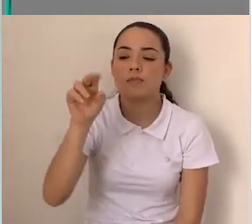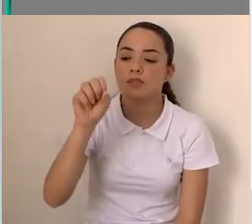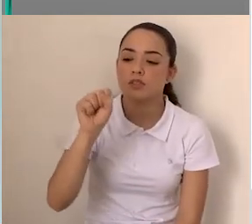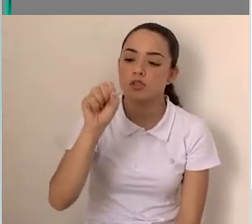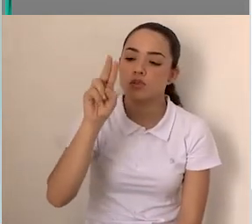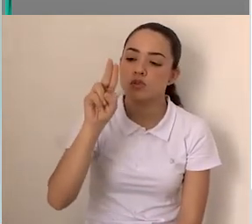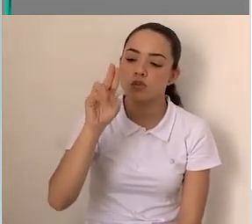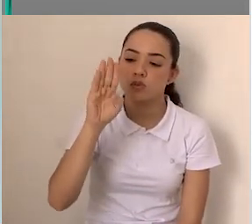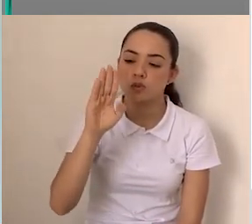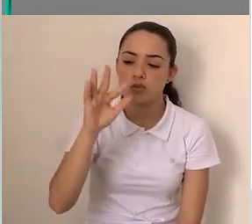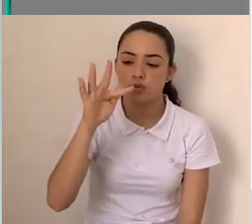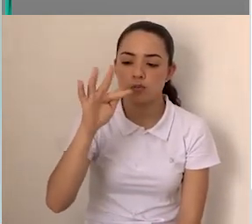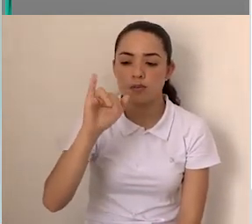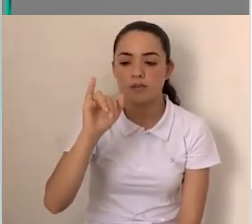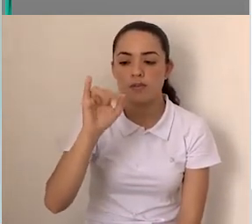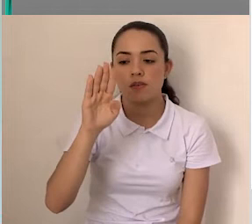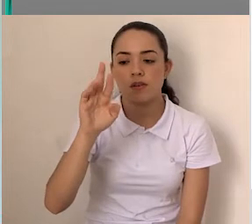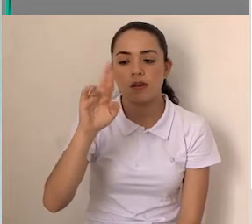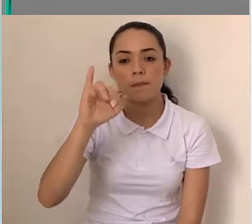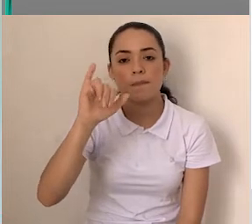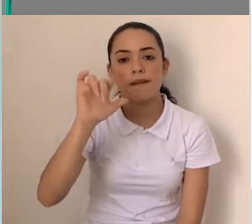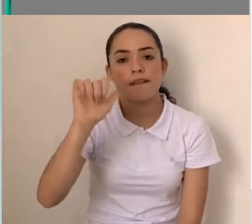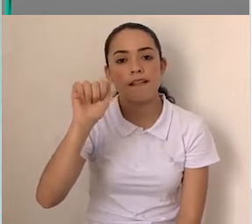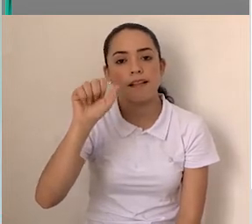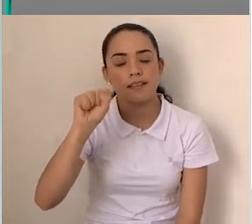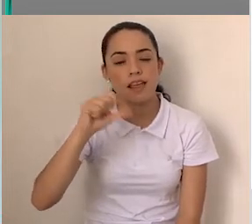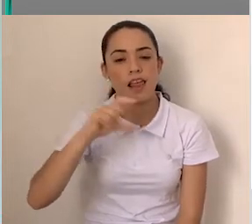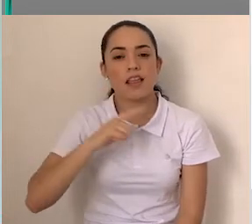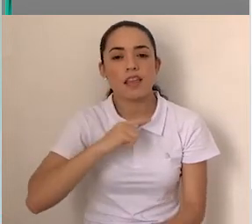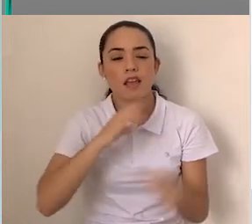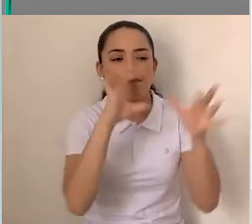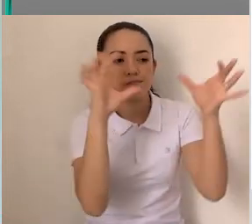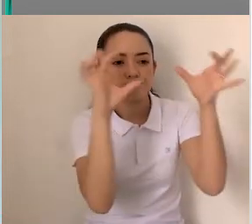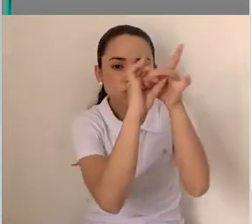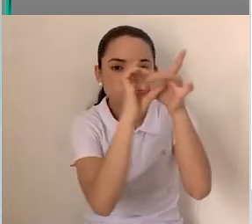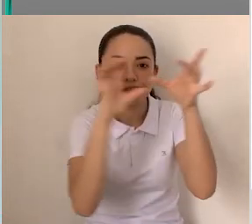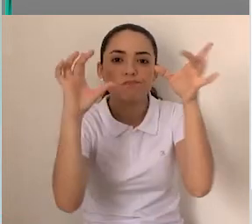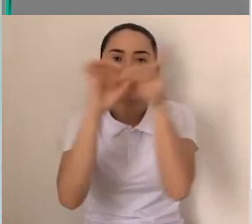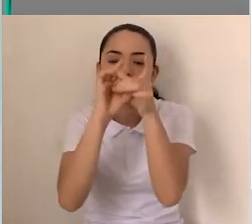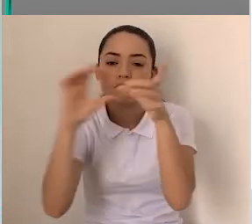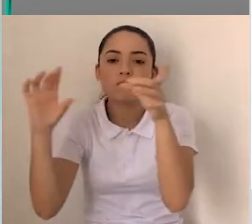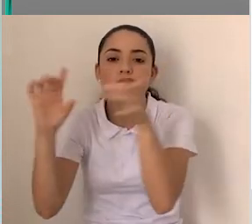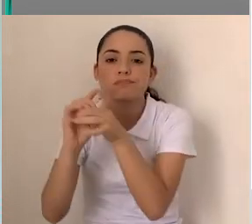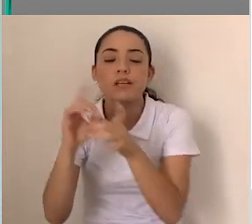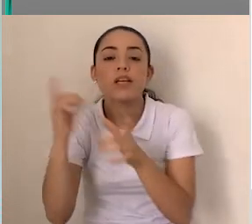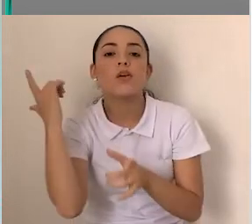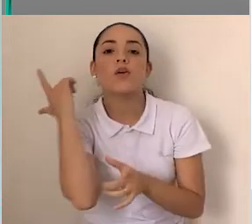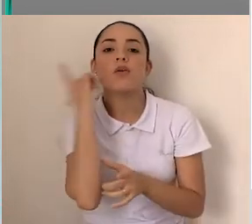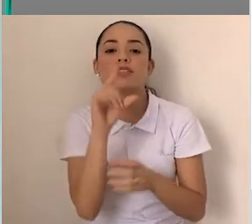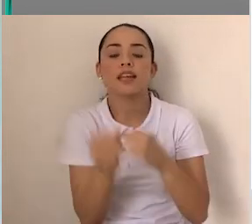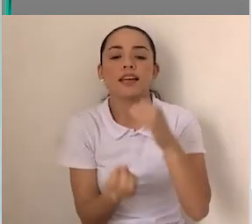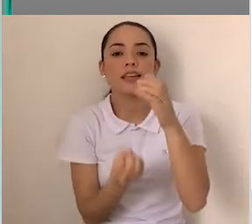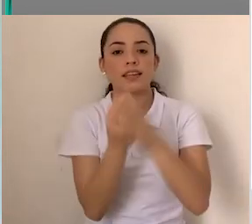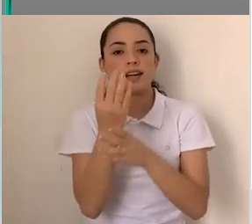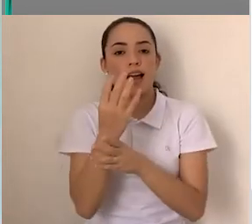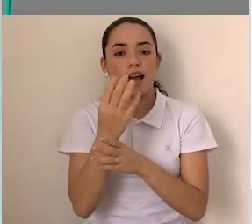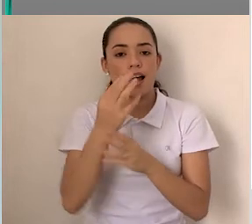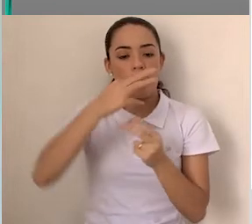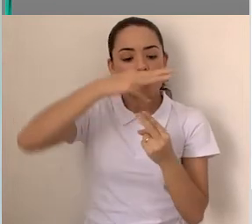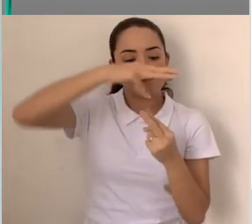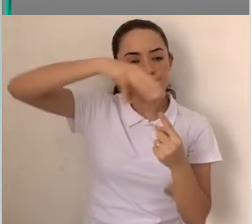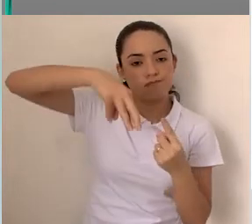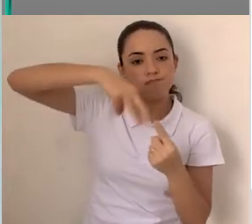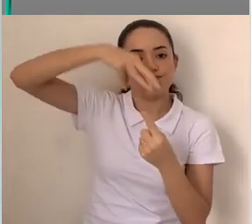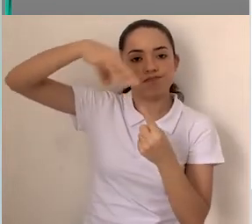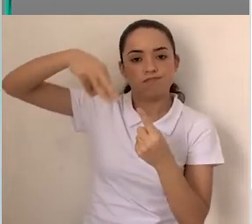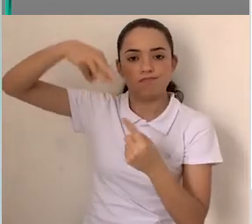interstício, formando as microfibrilas colagênicas, denominadas de subfibrilas, que unem-se umas às outras em uma espiral,